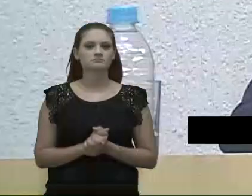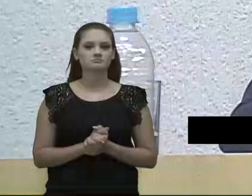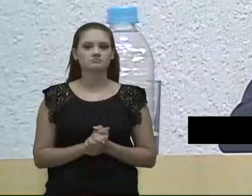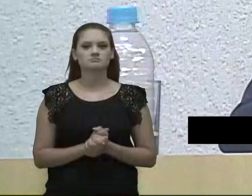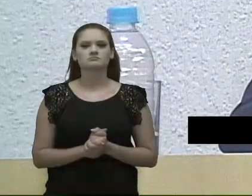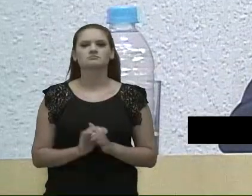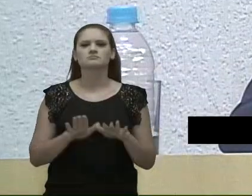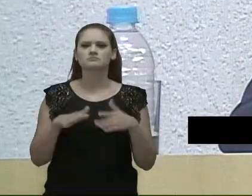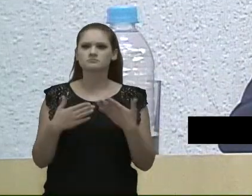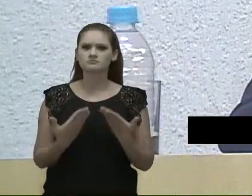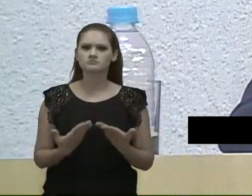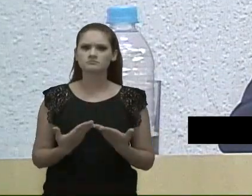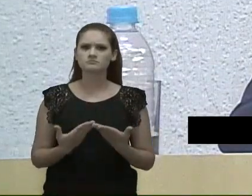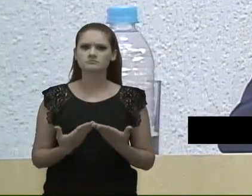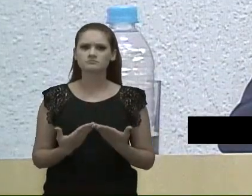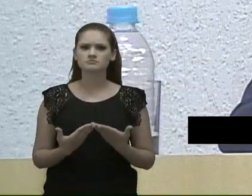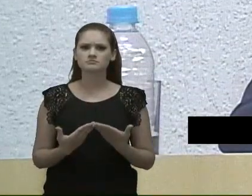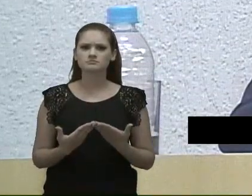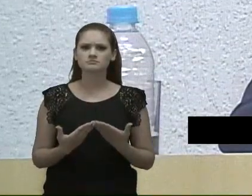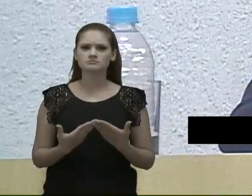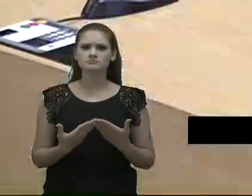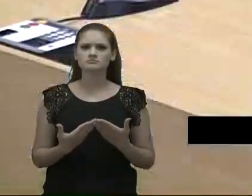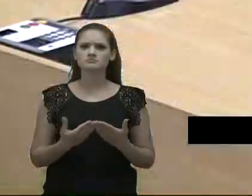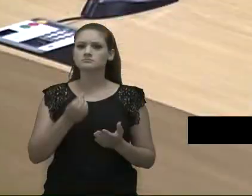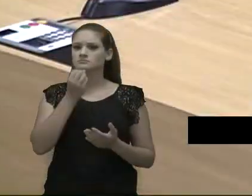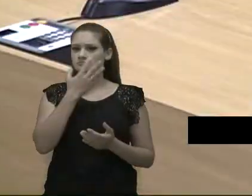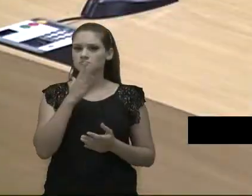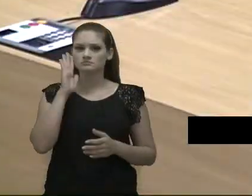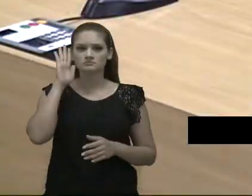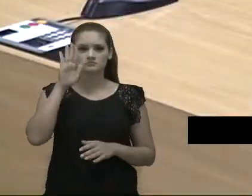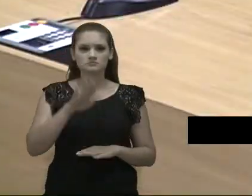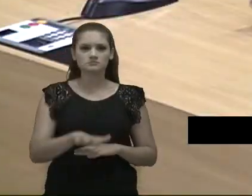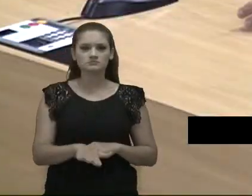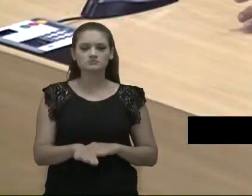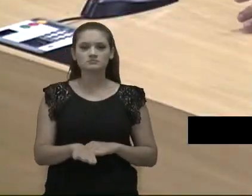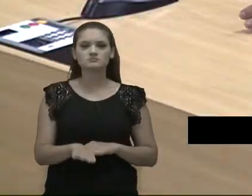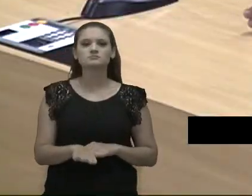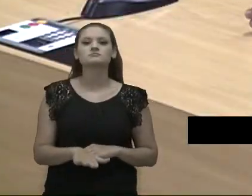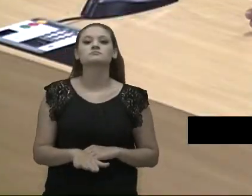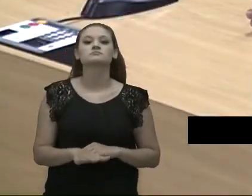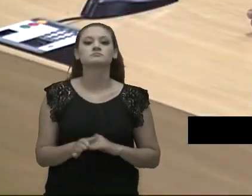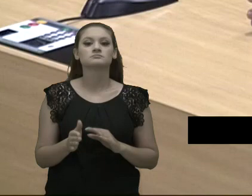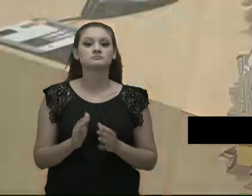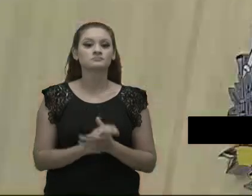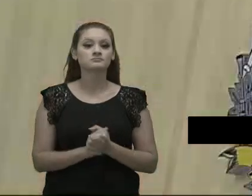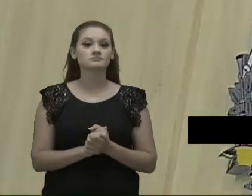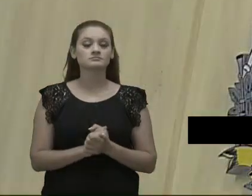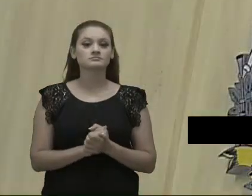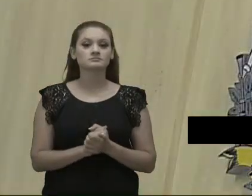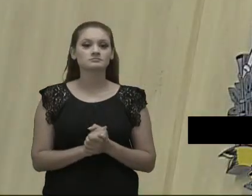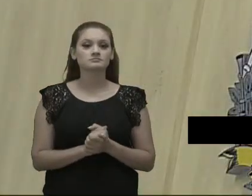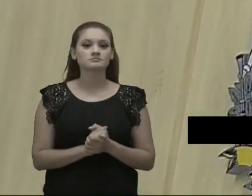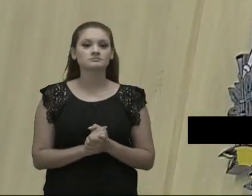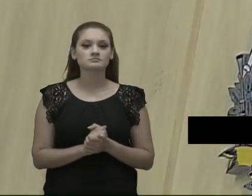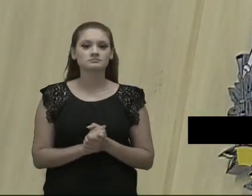Ué? Doutor, boa tarde. Só para esclarecer, ela trabalhou na UPA San